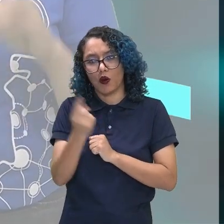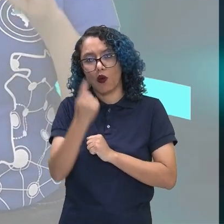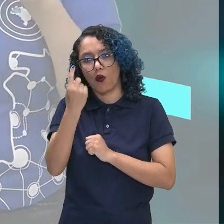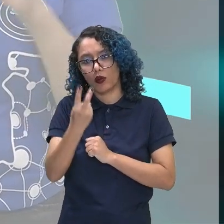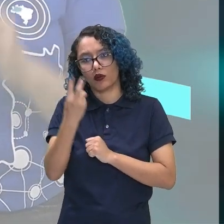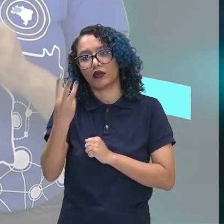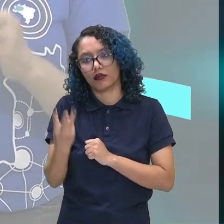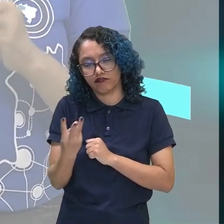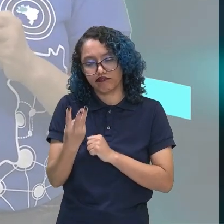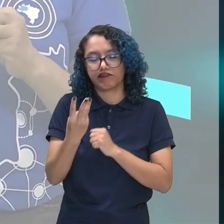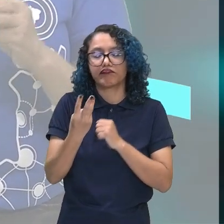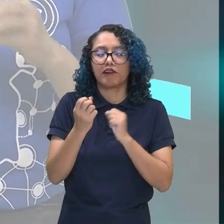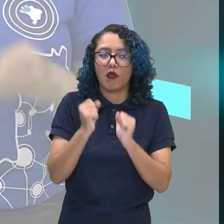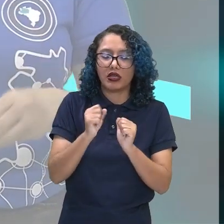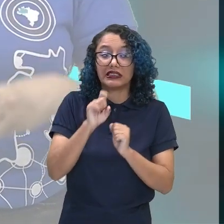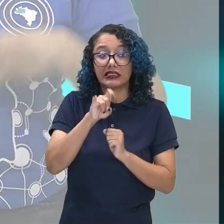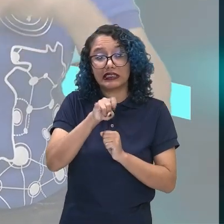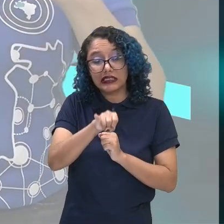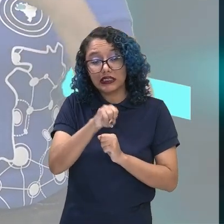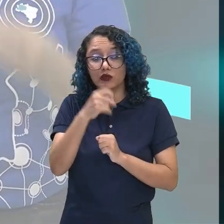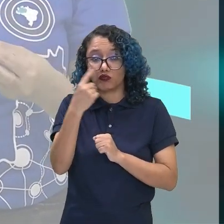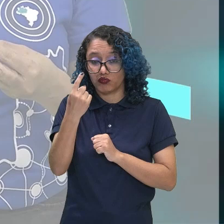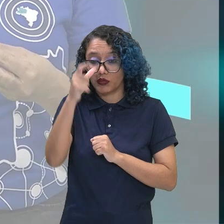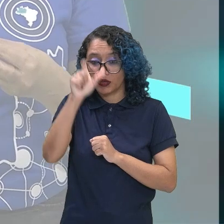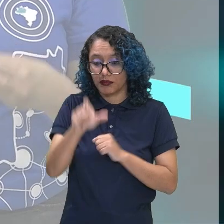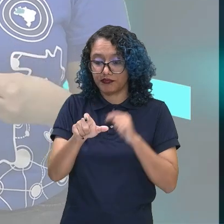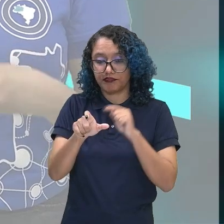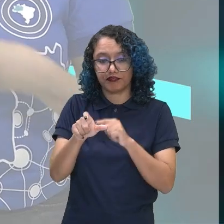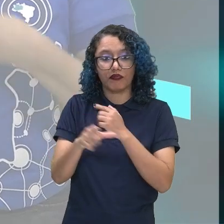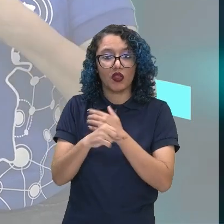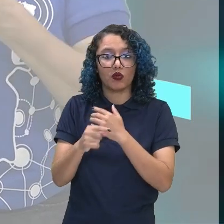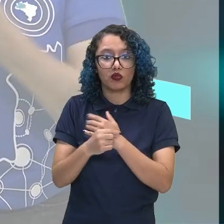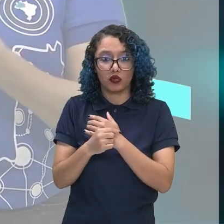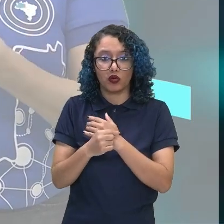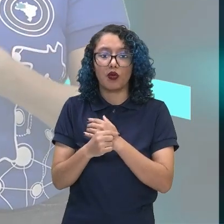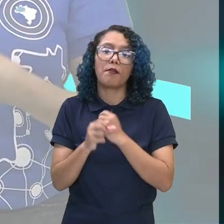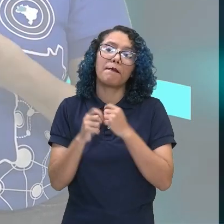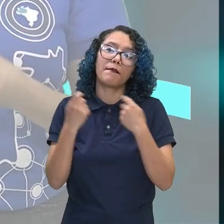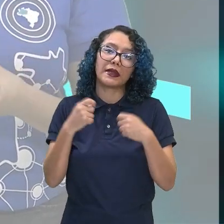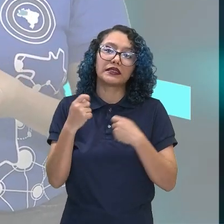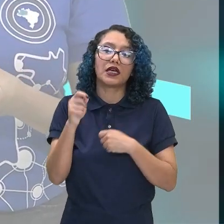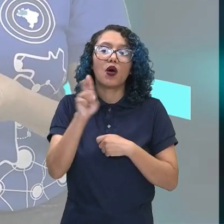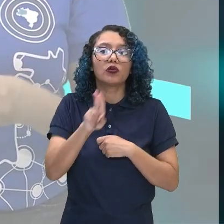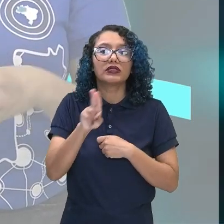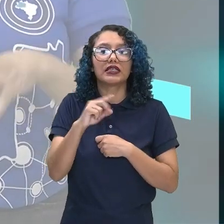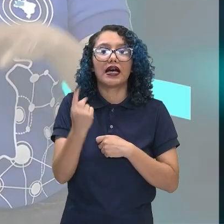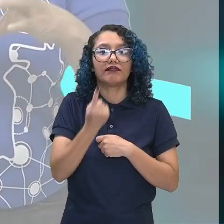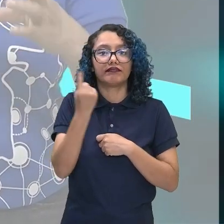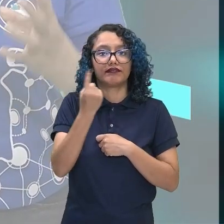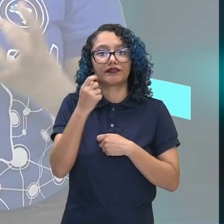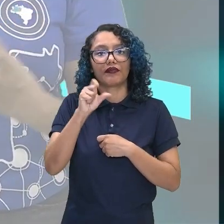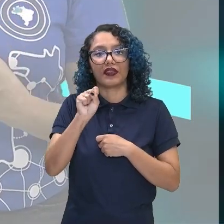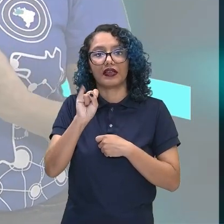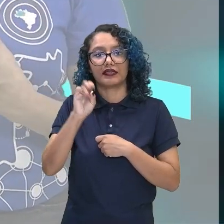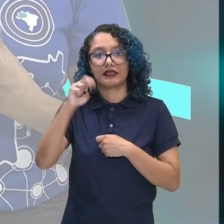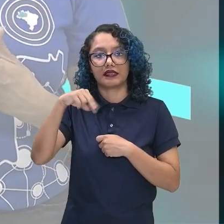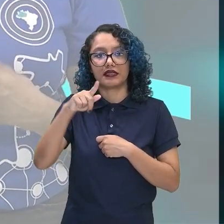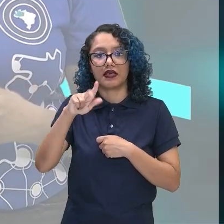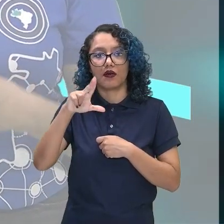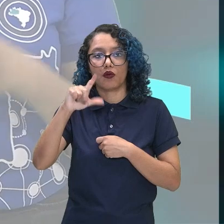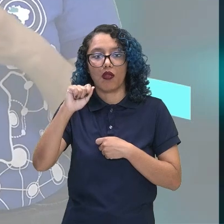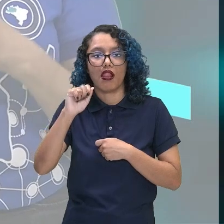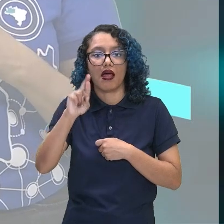vir, se for só uma pessoa, trabalhar no singular, porque ele está falando dele, de uma única pessoa. Se for um grupo